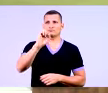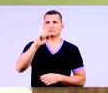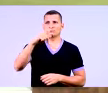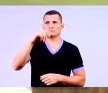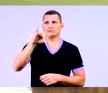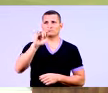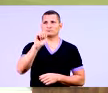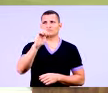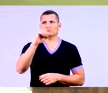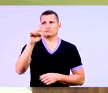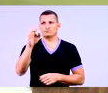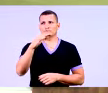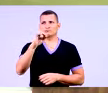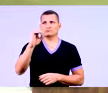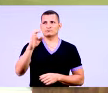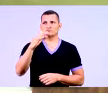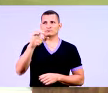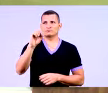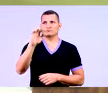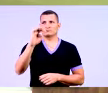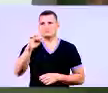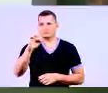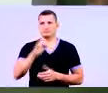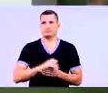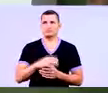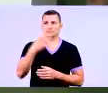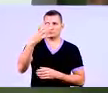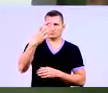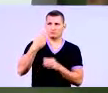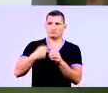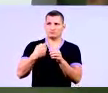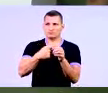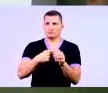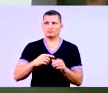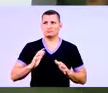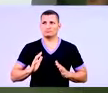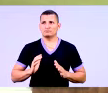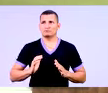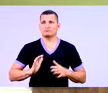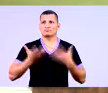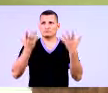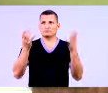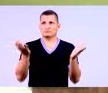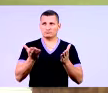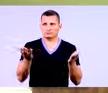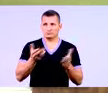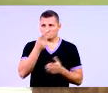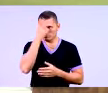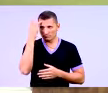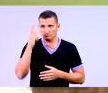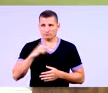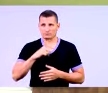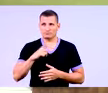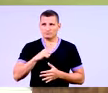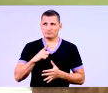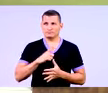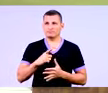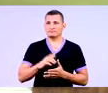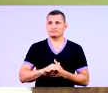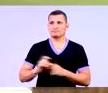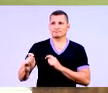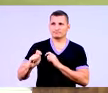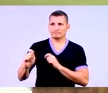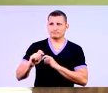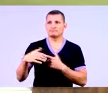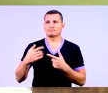esses quatro municípios eles estão fazendo aniversário hoje que o pessoal mesmo com a tentação de ir às festas e para as comemorações foi